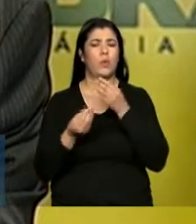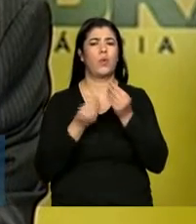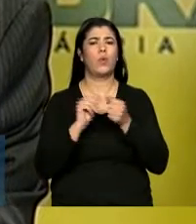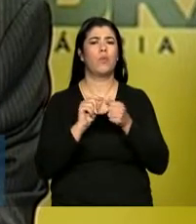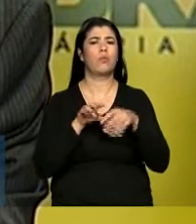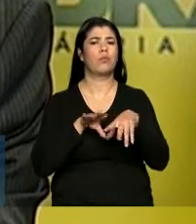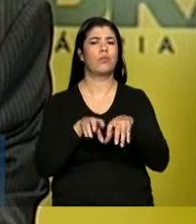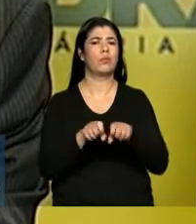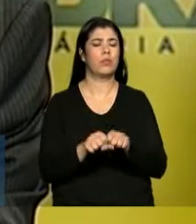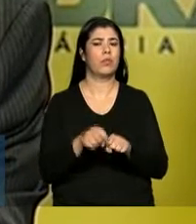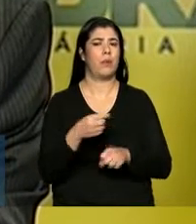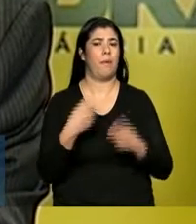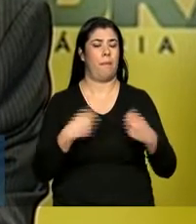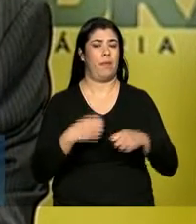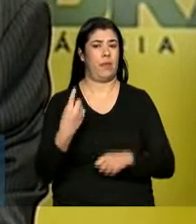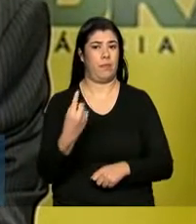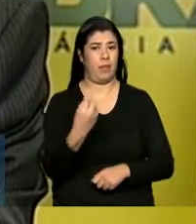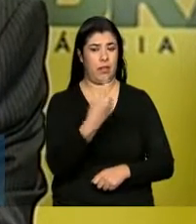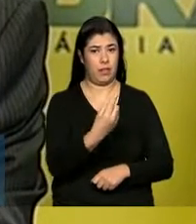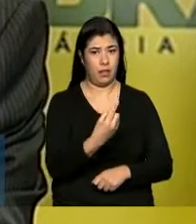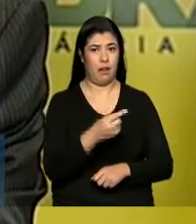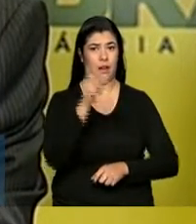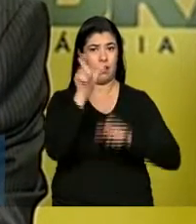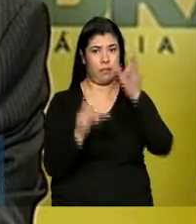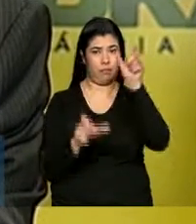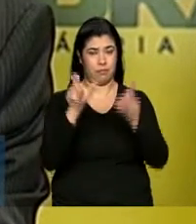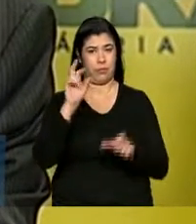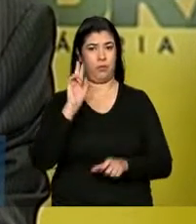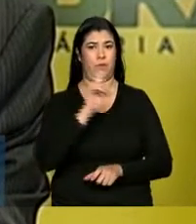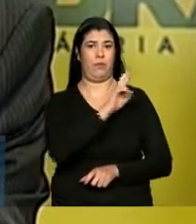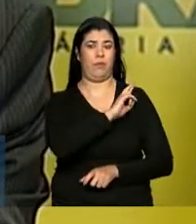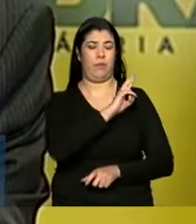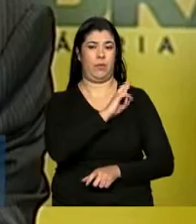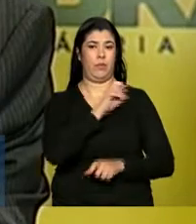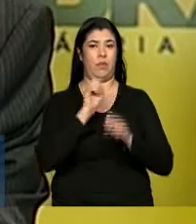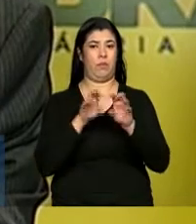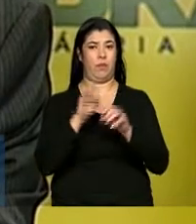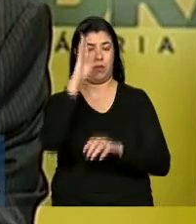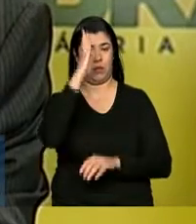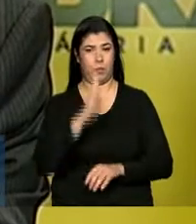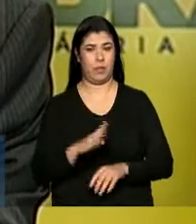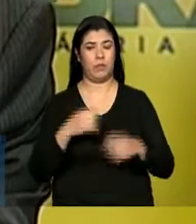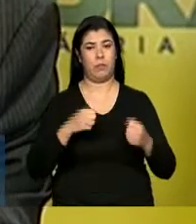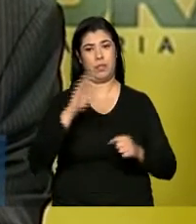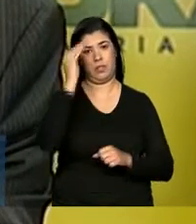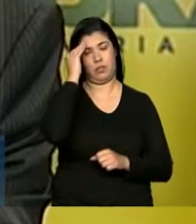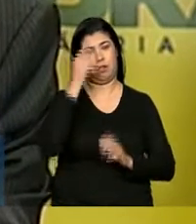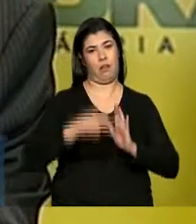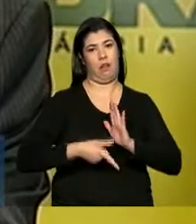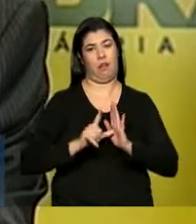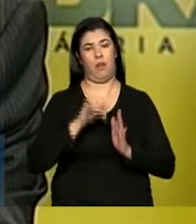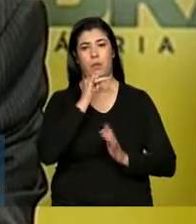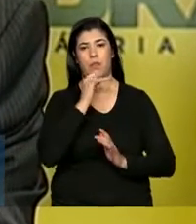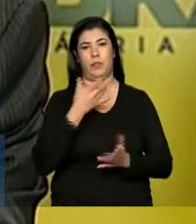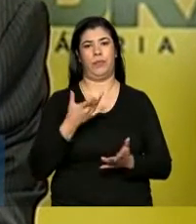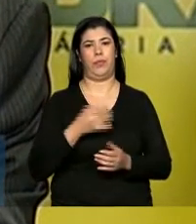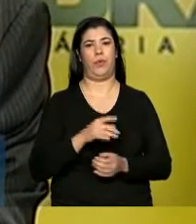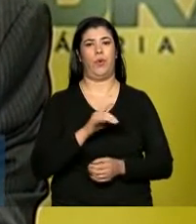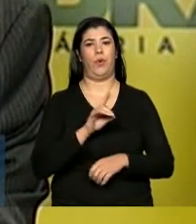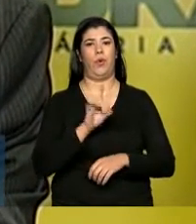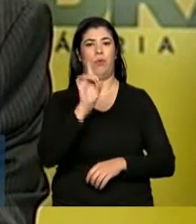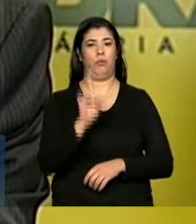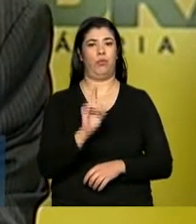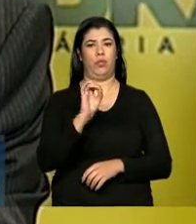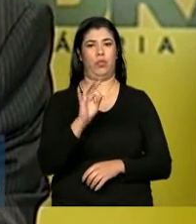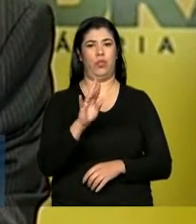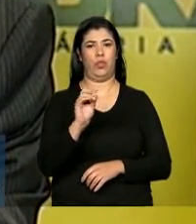nós precisamos que cada ator da educação brasileira seja capaz de entendê-los. Quer dizer, antes de mais nada, o diretor tem que ter acesso